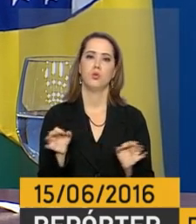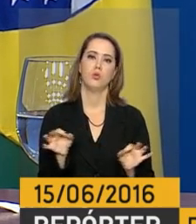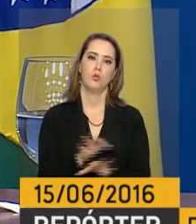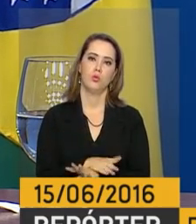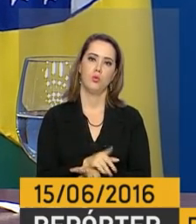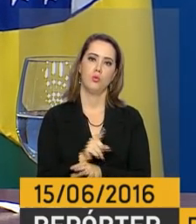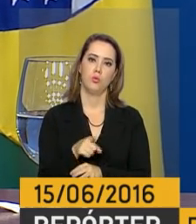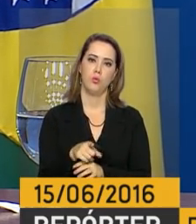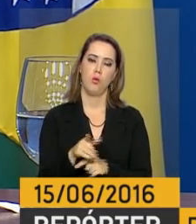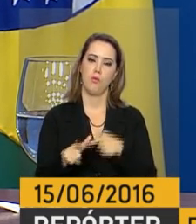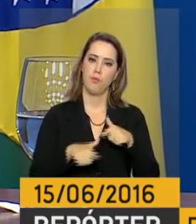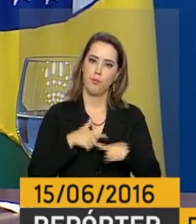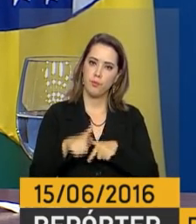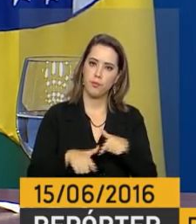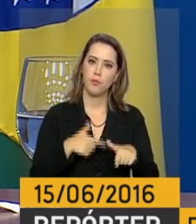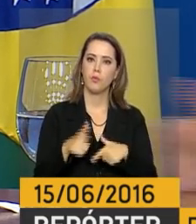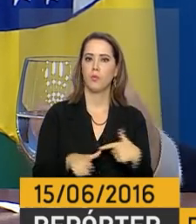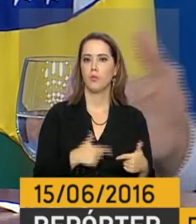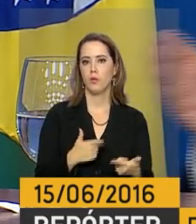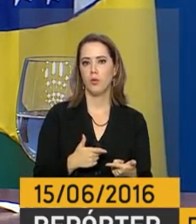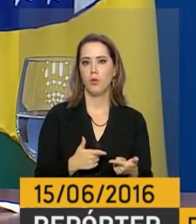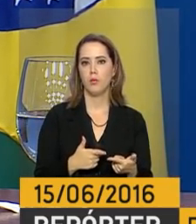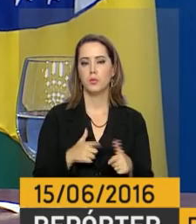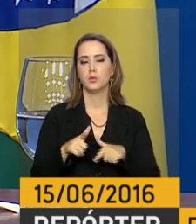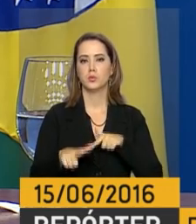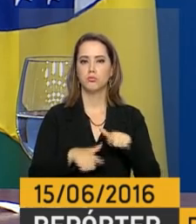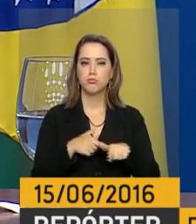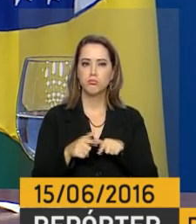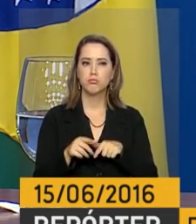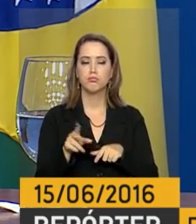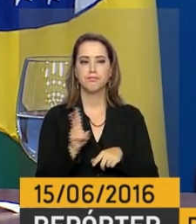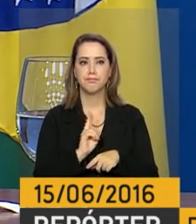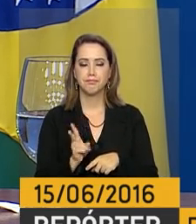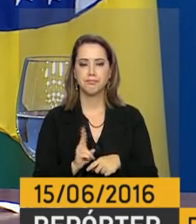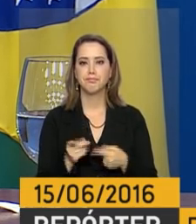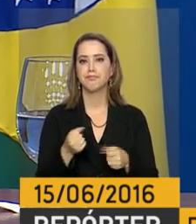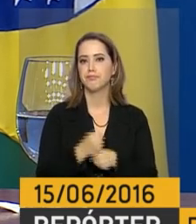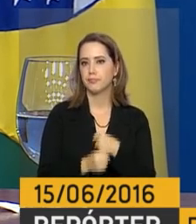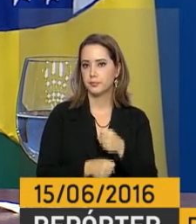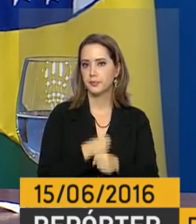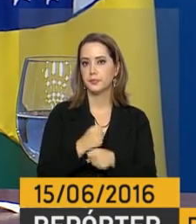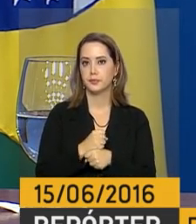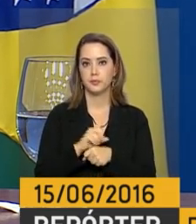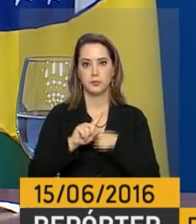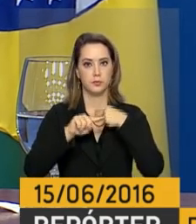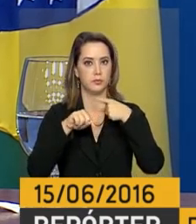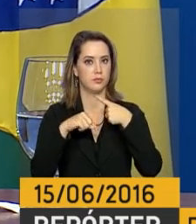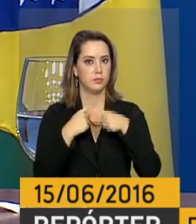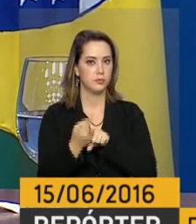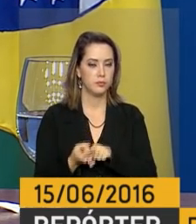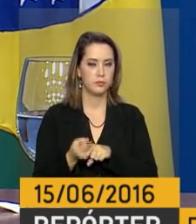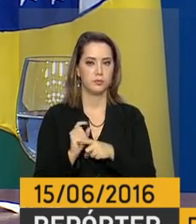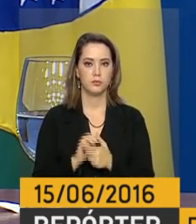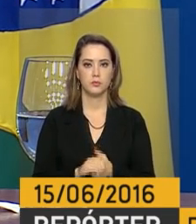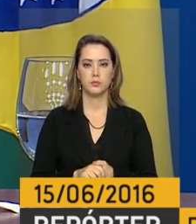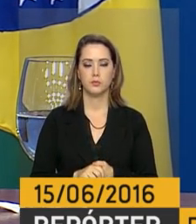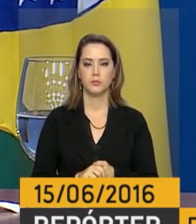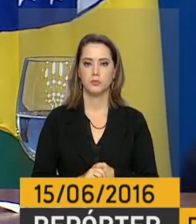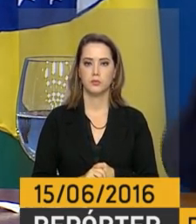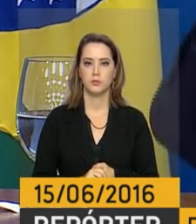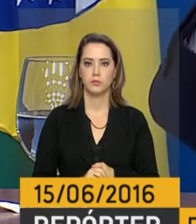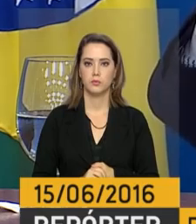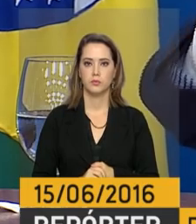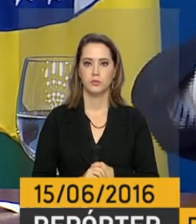a atividade para o restante do ano e dos próximos eh dos